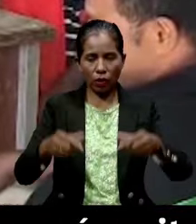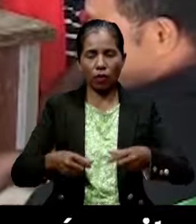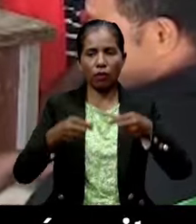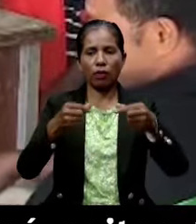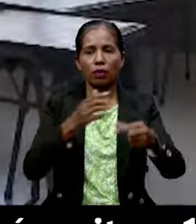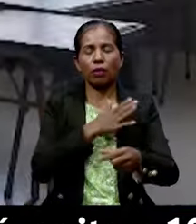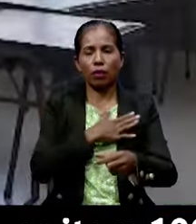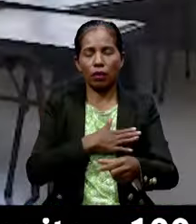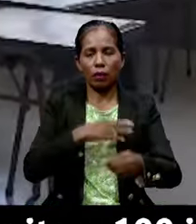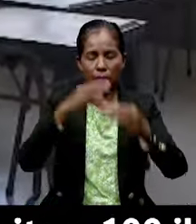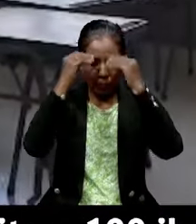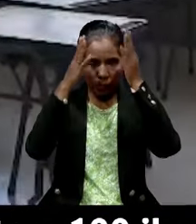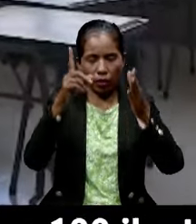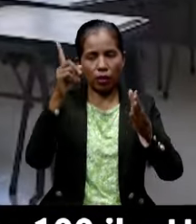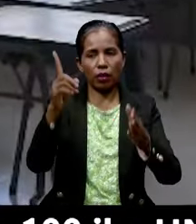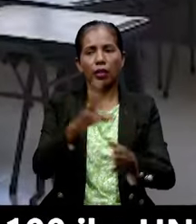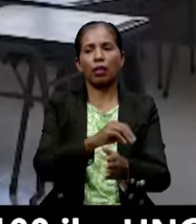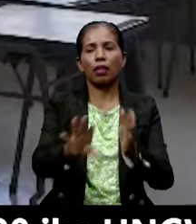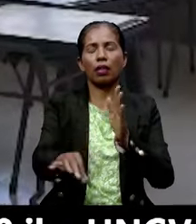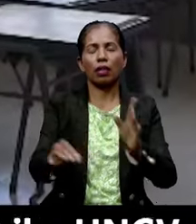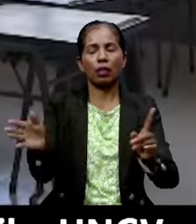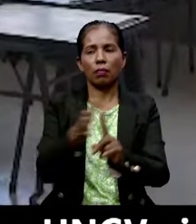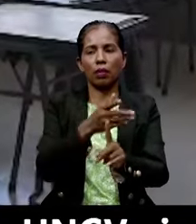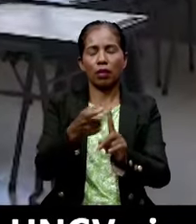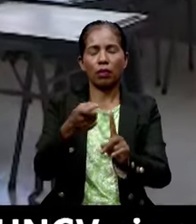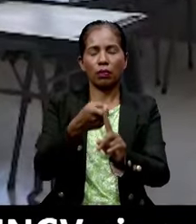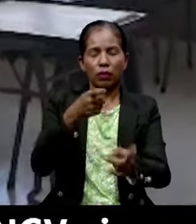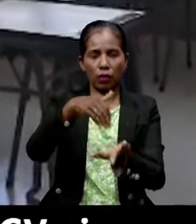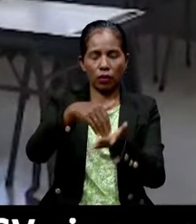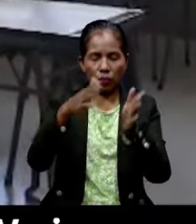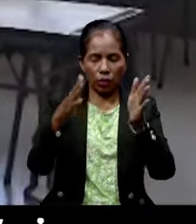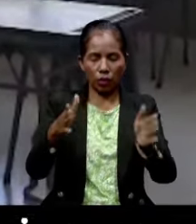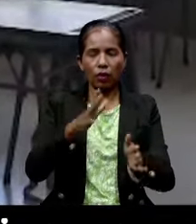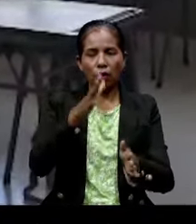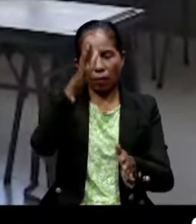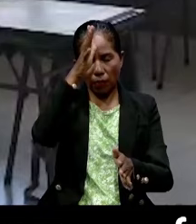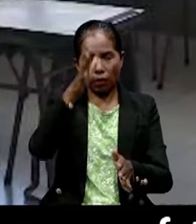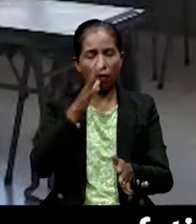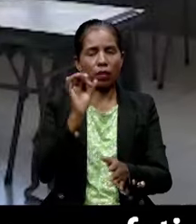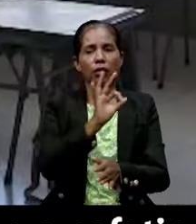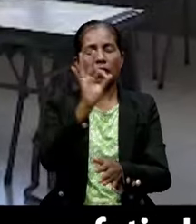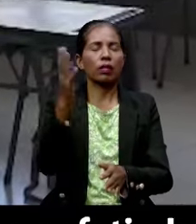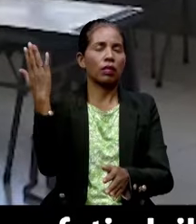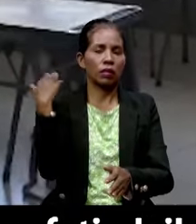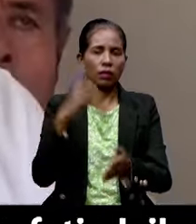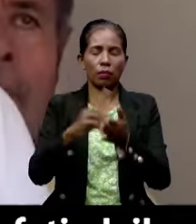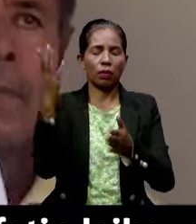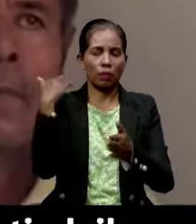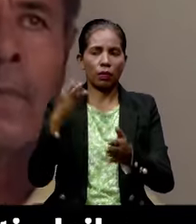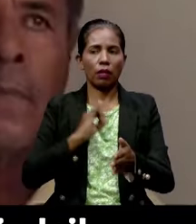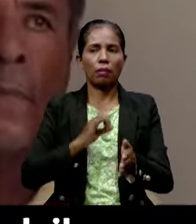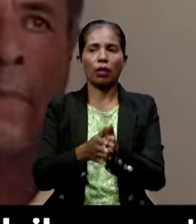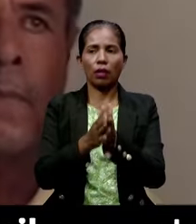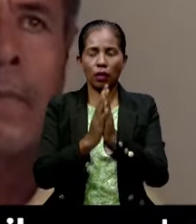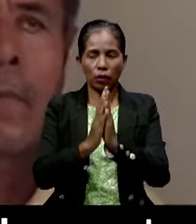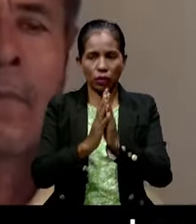solidariedade ba Profesor Ida Nebe alegadamente hetan baku husi estudante ne inaaman ia sexta-feira semana kotuk. Ame akara kusu mestri Ida Naran Dario